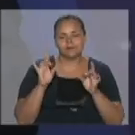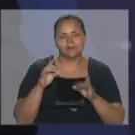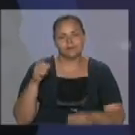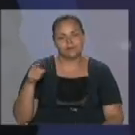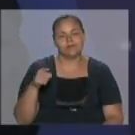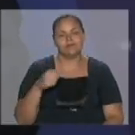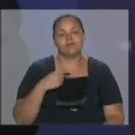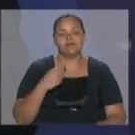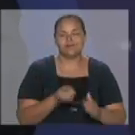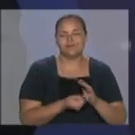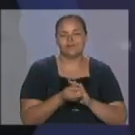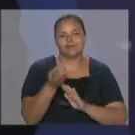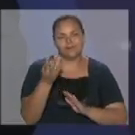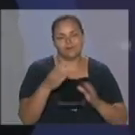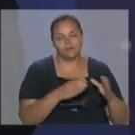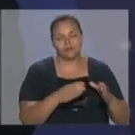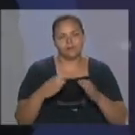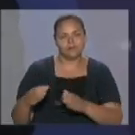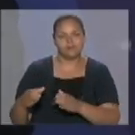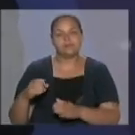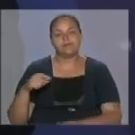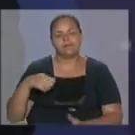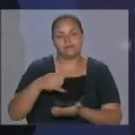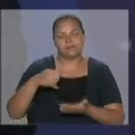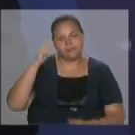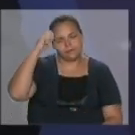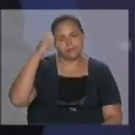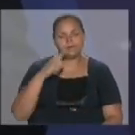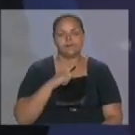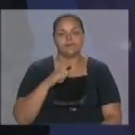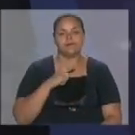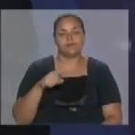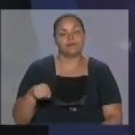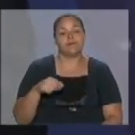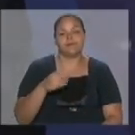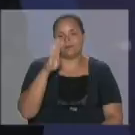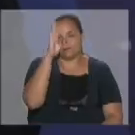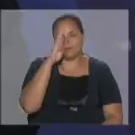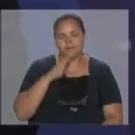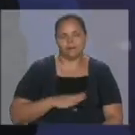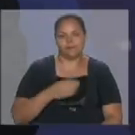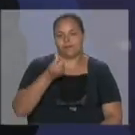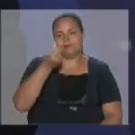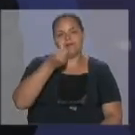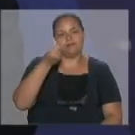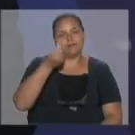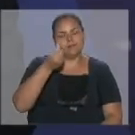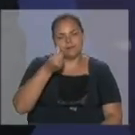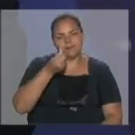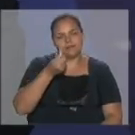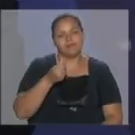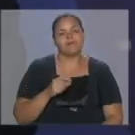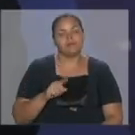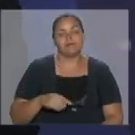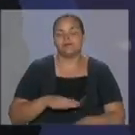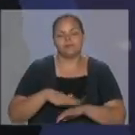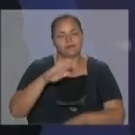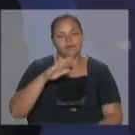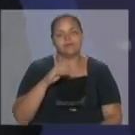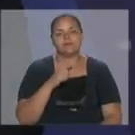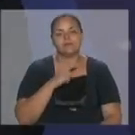quantitativo de barris, as reservas dos países. Ela já coloca o Brasil como o 6º maior em